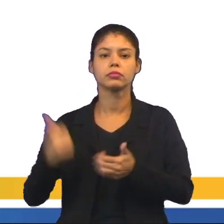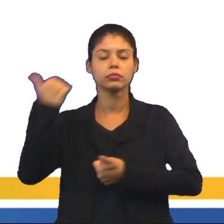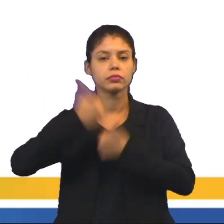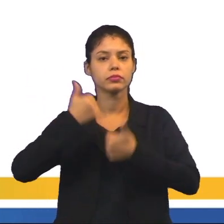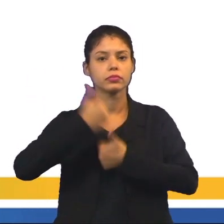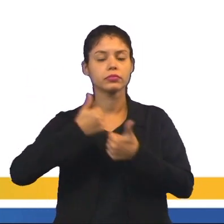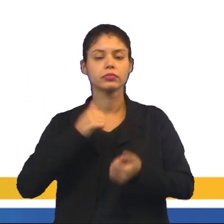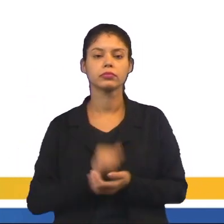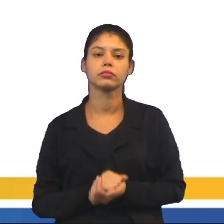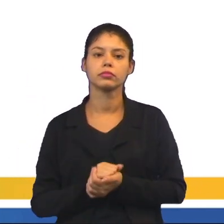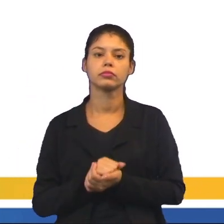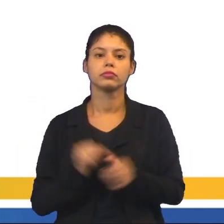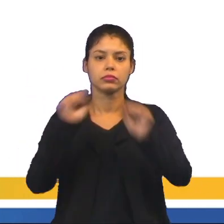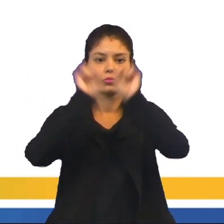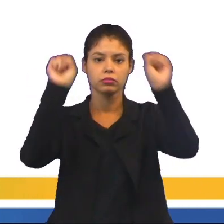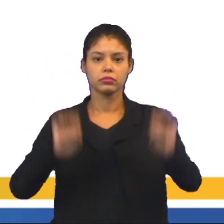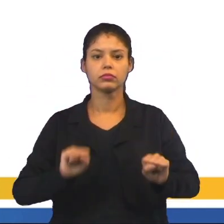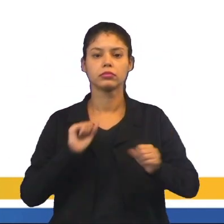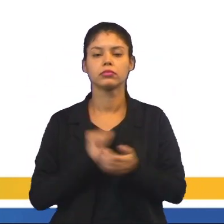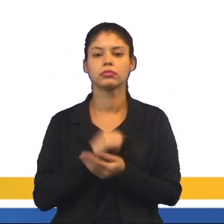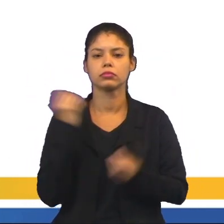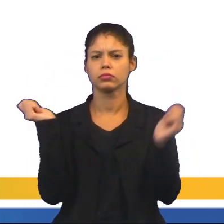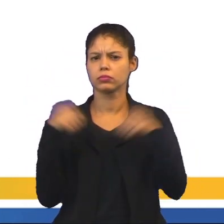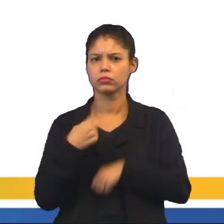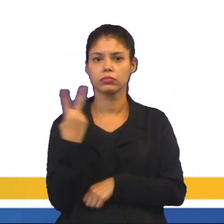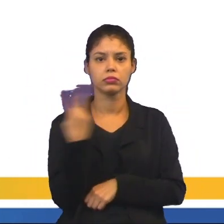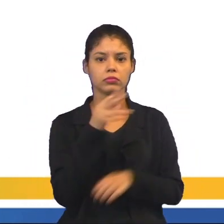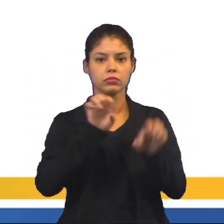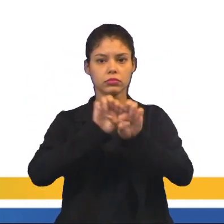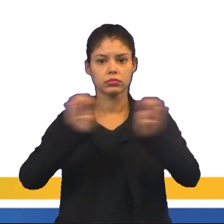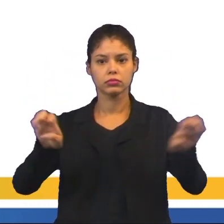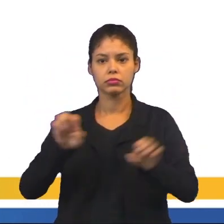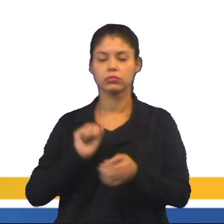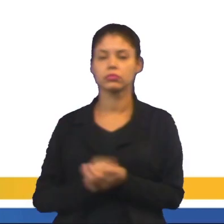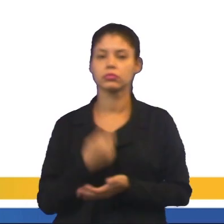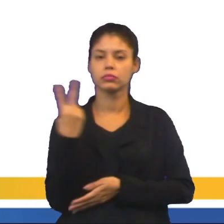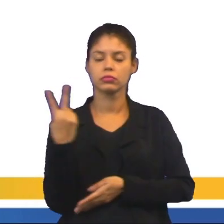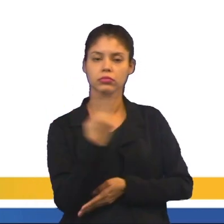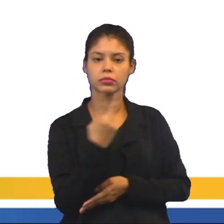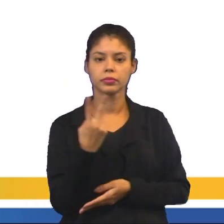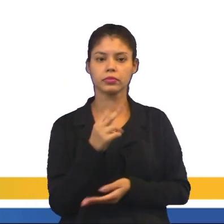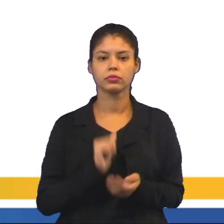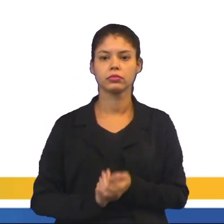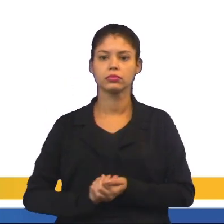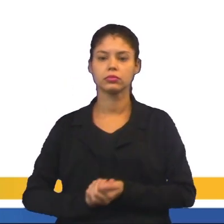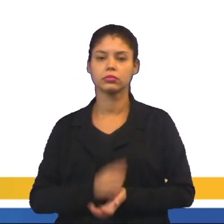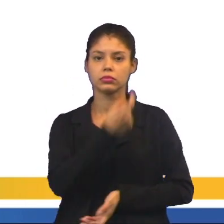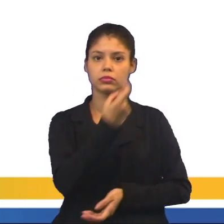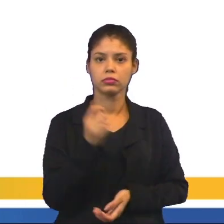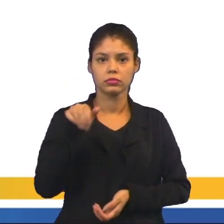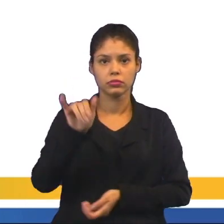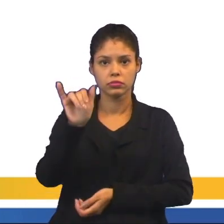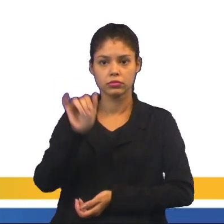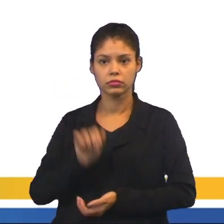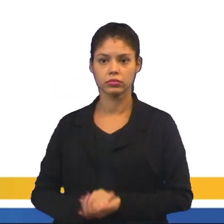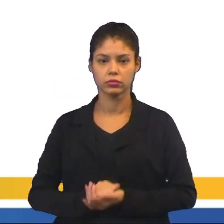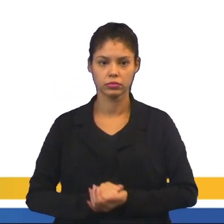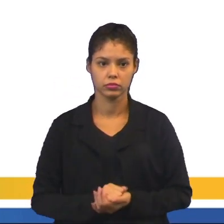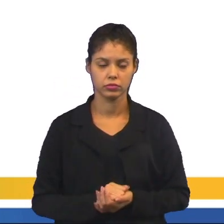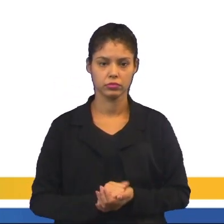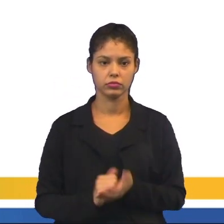e substituição, para sistemas que possuem duas equações e duas